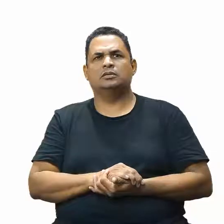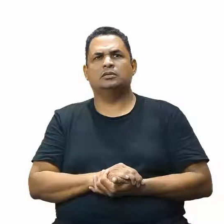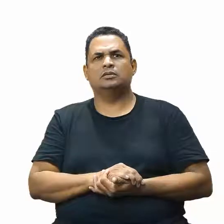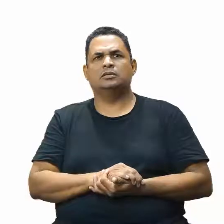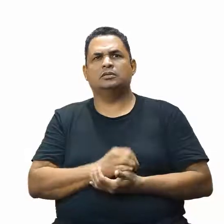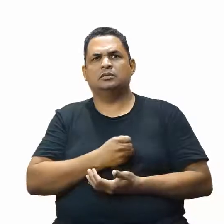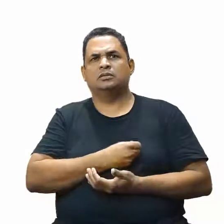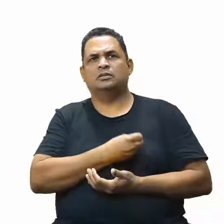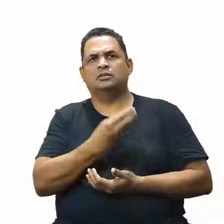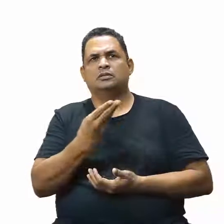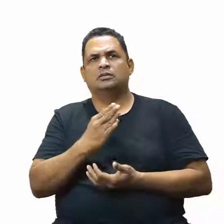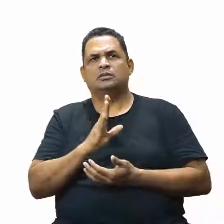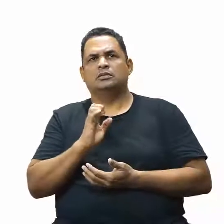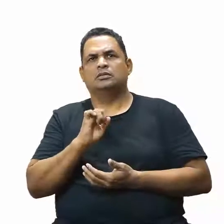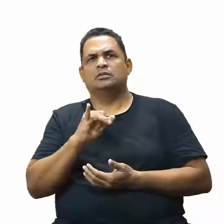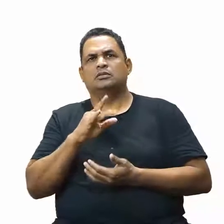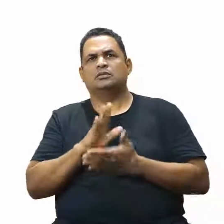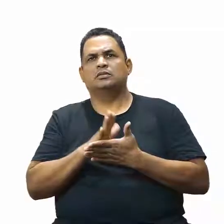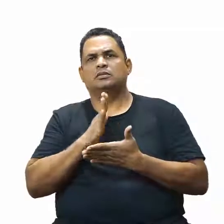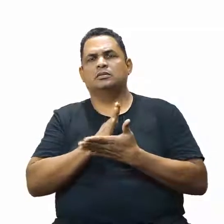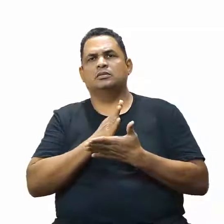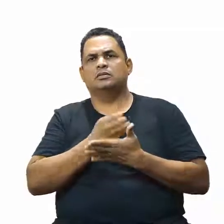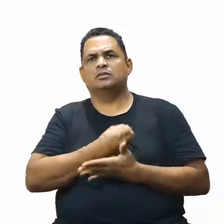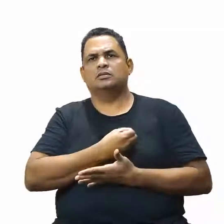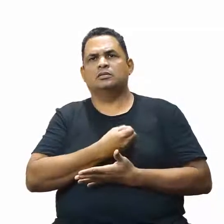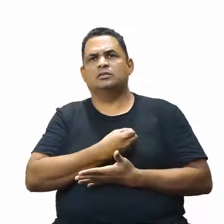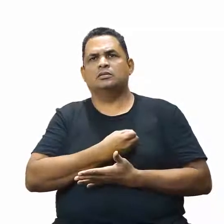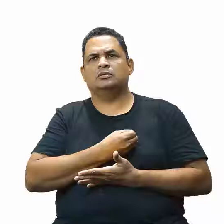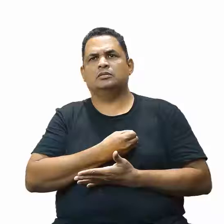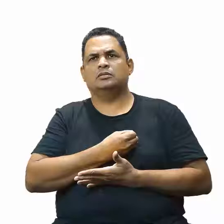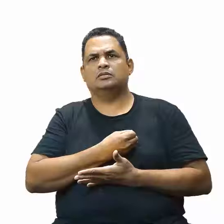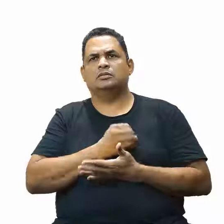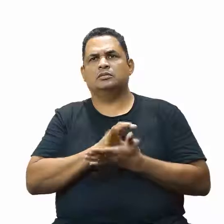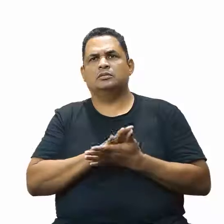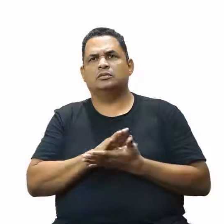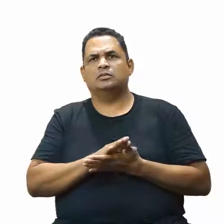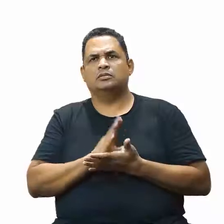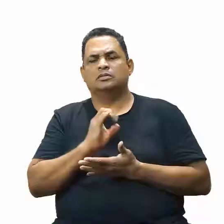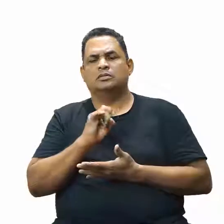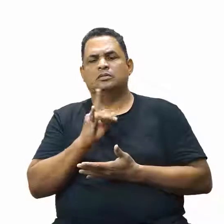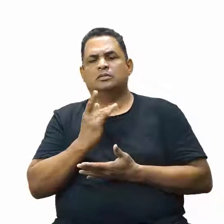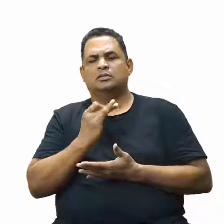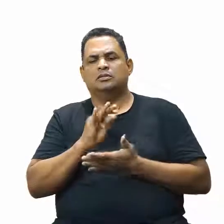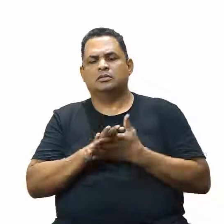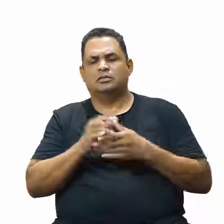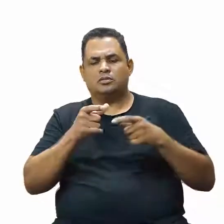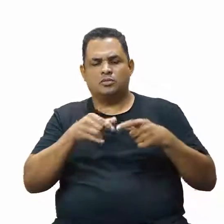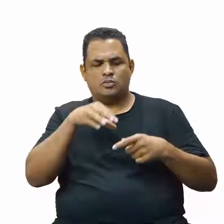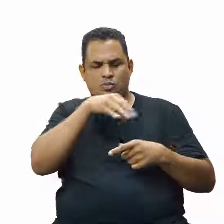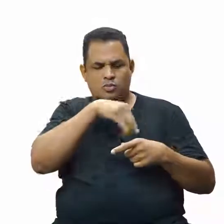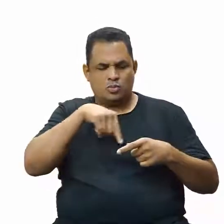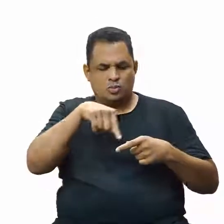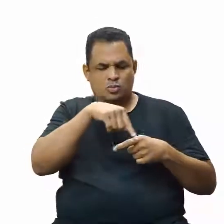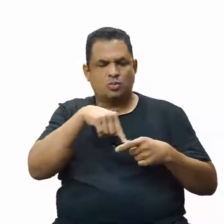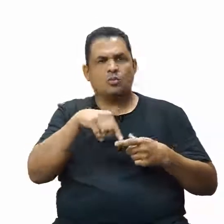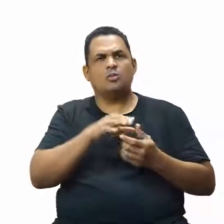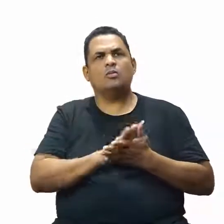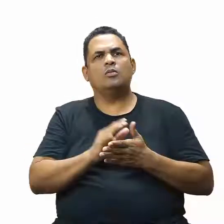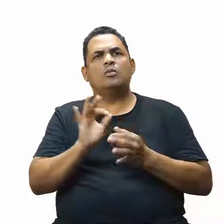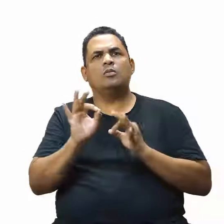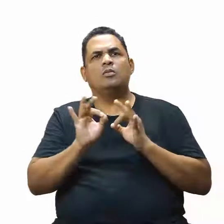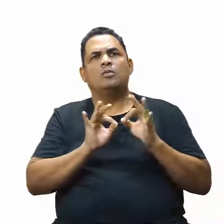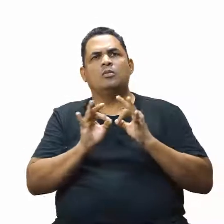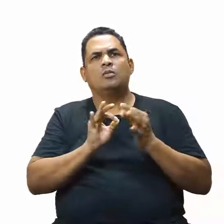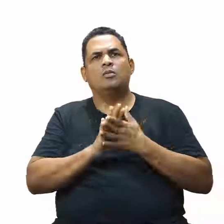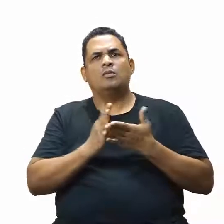A quantidade de isca deve ser dividida pelo número de olheiros, buracos, né, formado pela